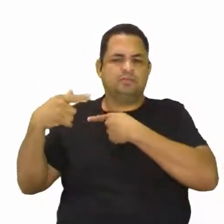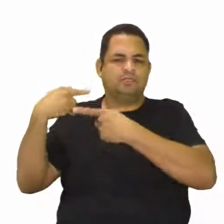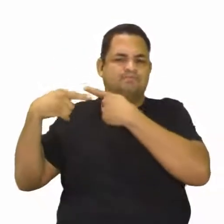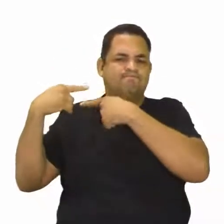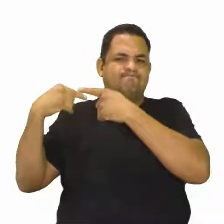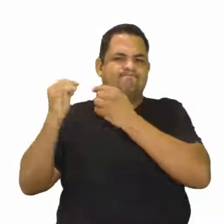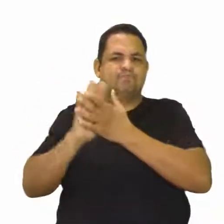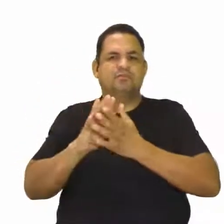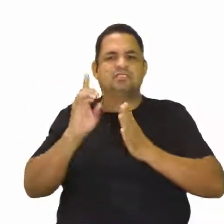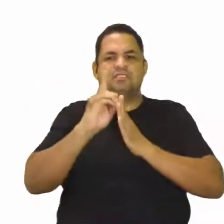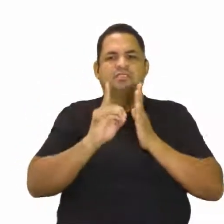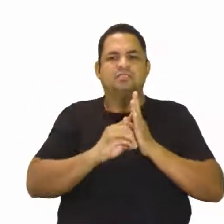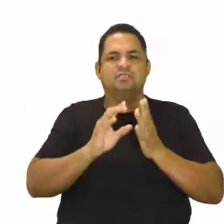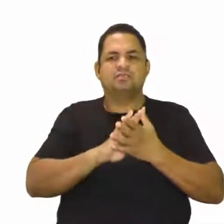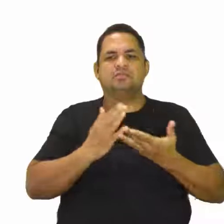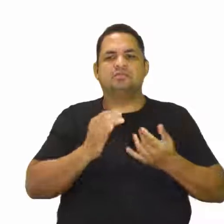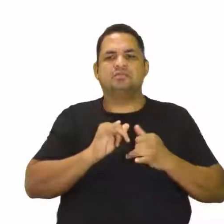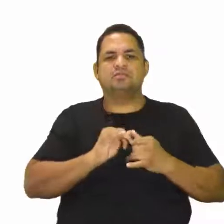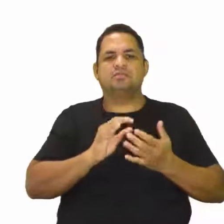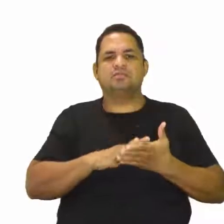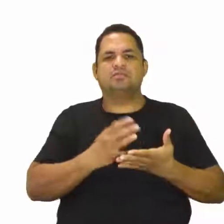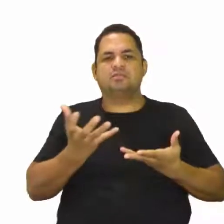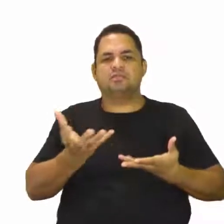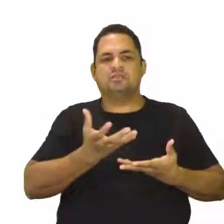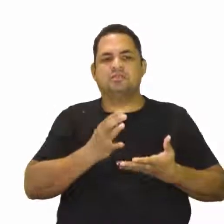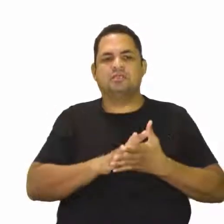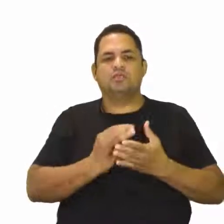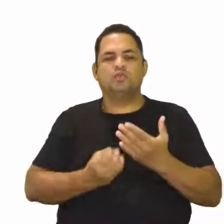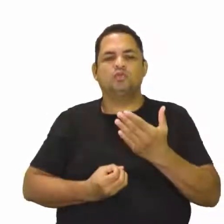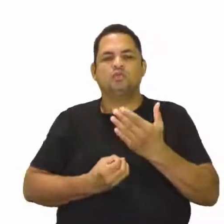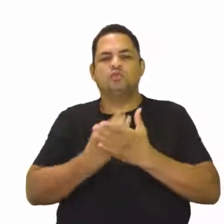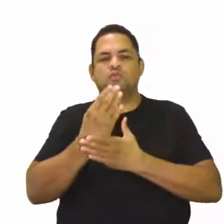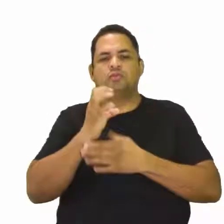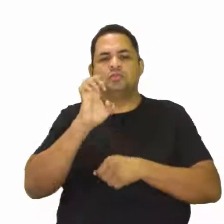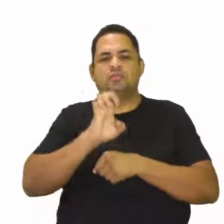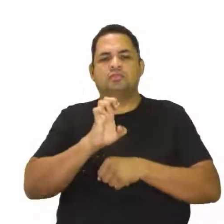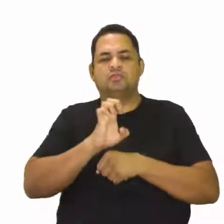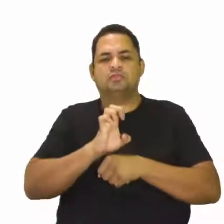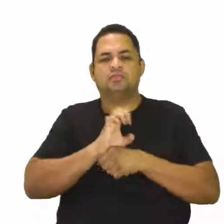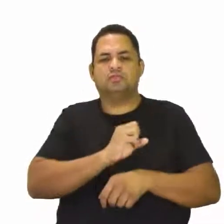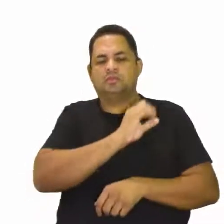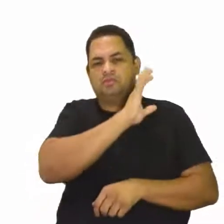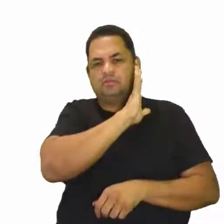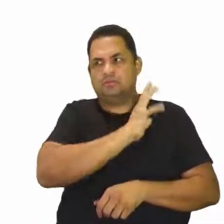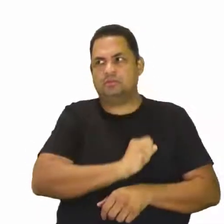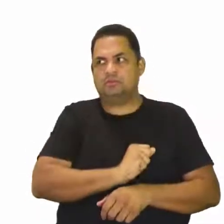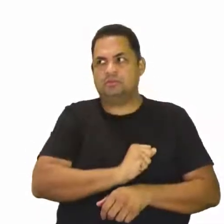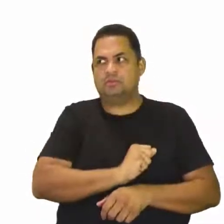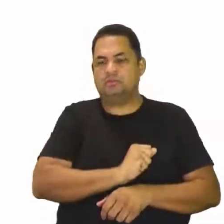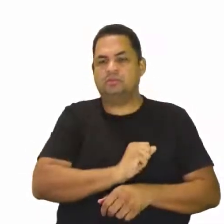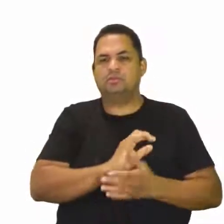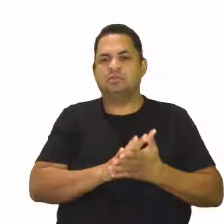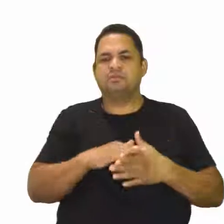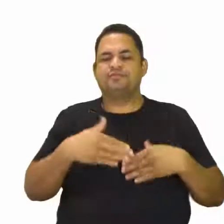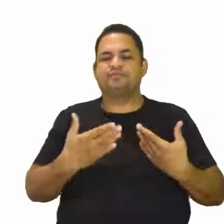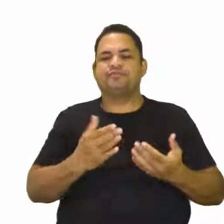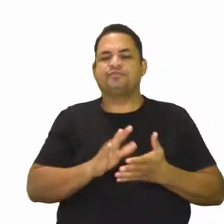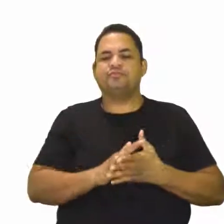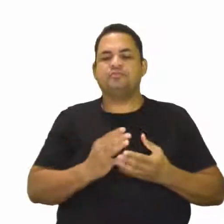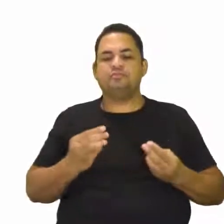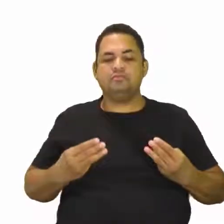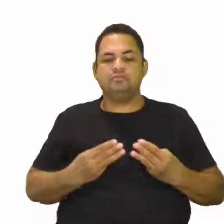e há décadas reivindicava a criação de um Estado palestino. Os árabes também queriam o Estado palestino. Enquanto os judeus queriam